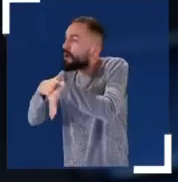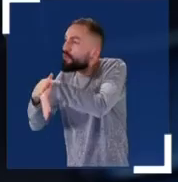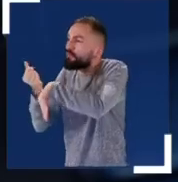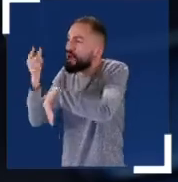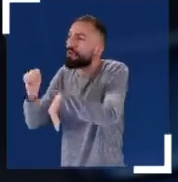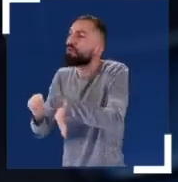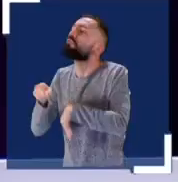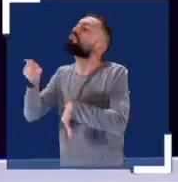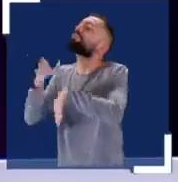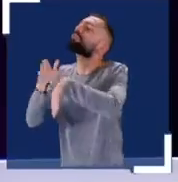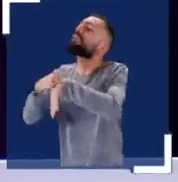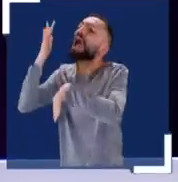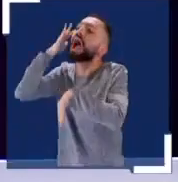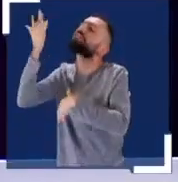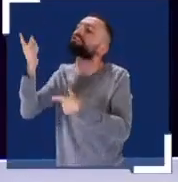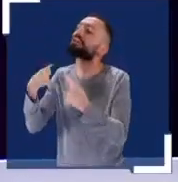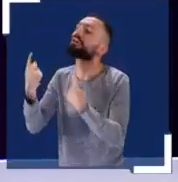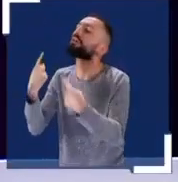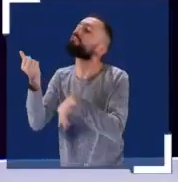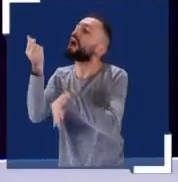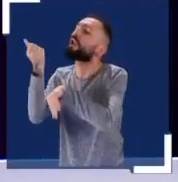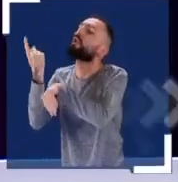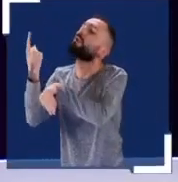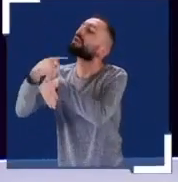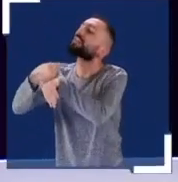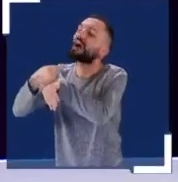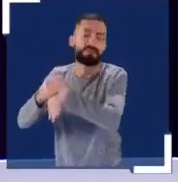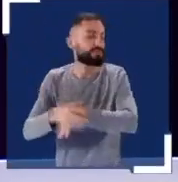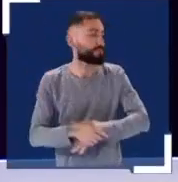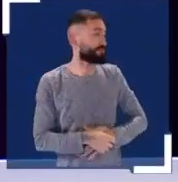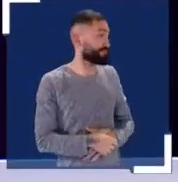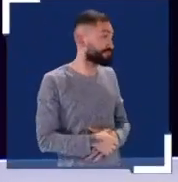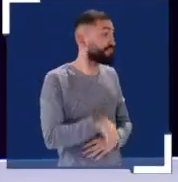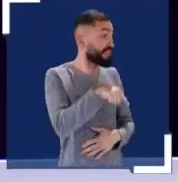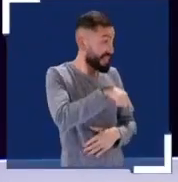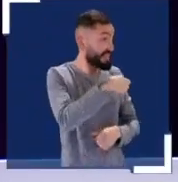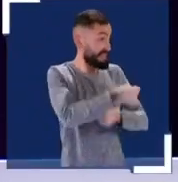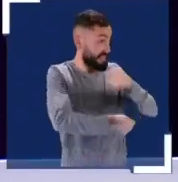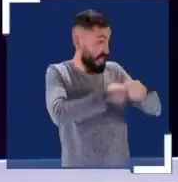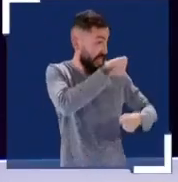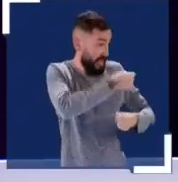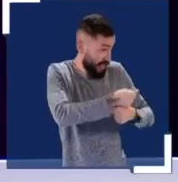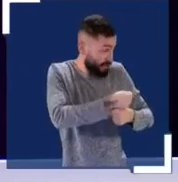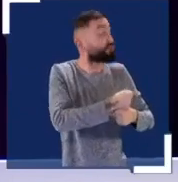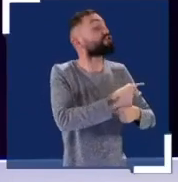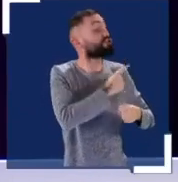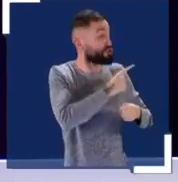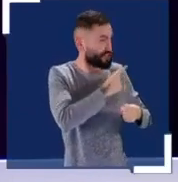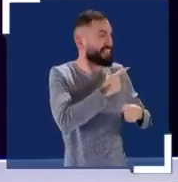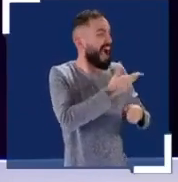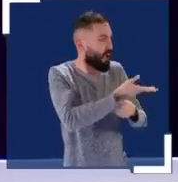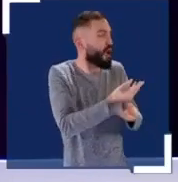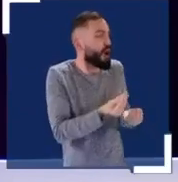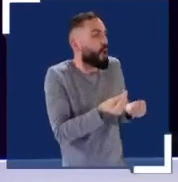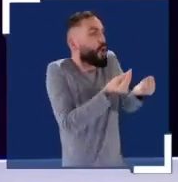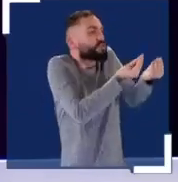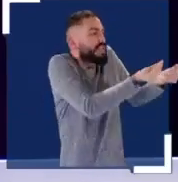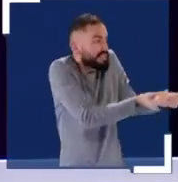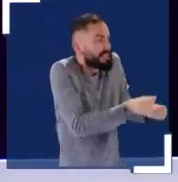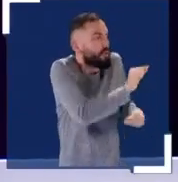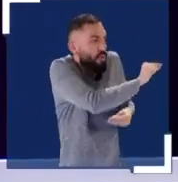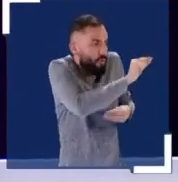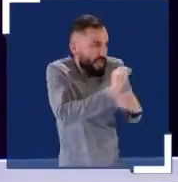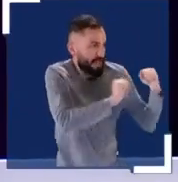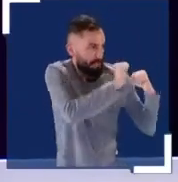Paulo. As duas concessões já feitas esse ano já foram com redução de pedágio de até